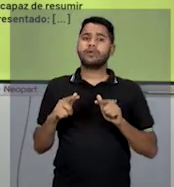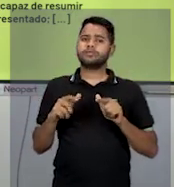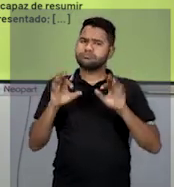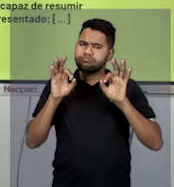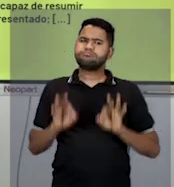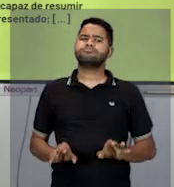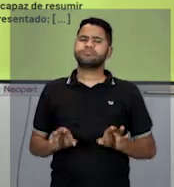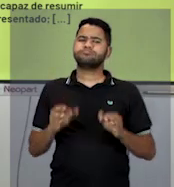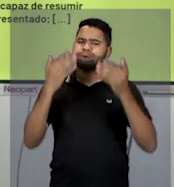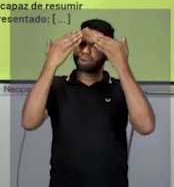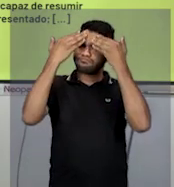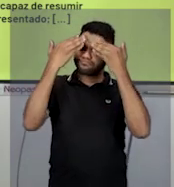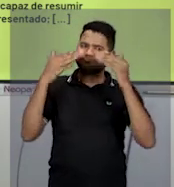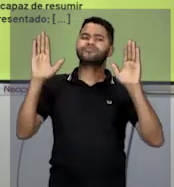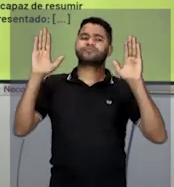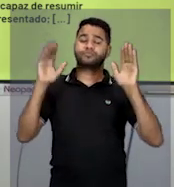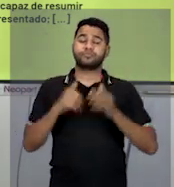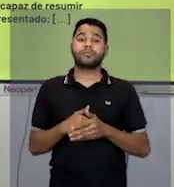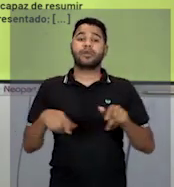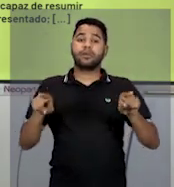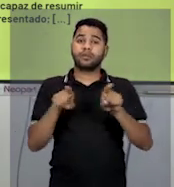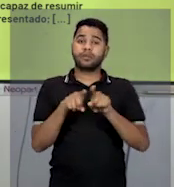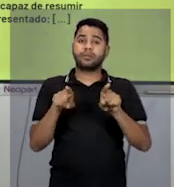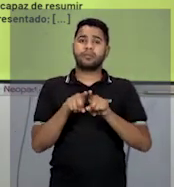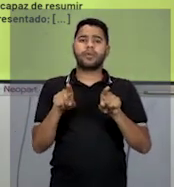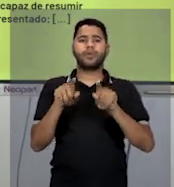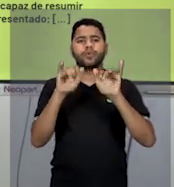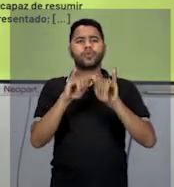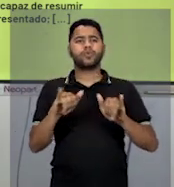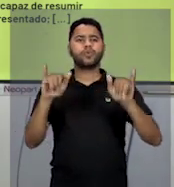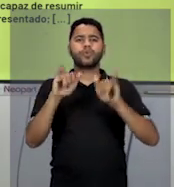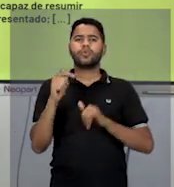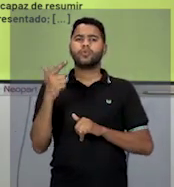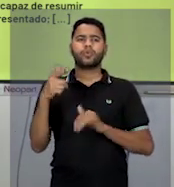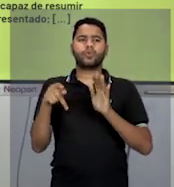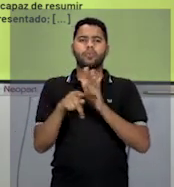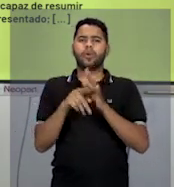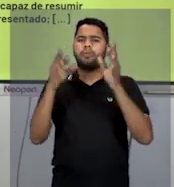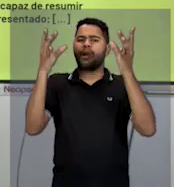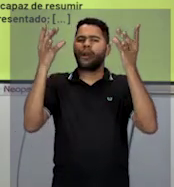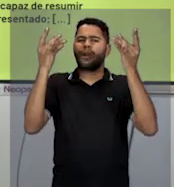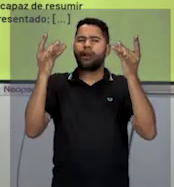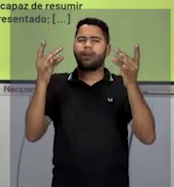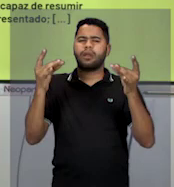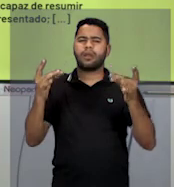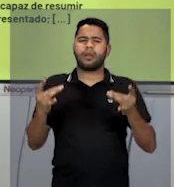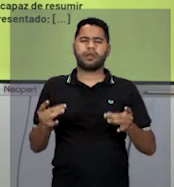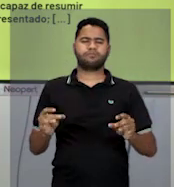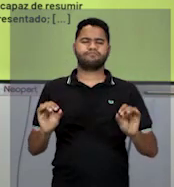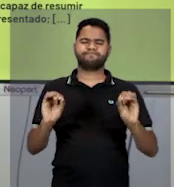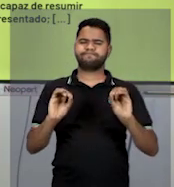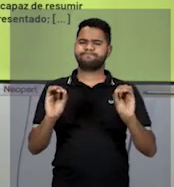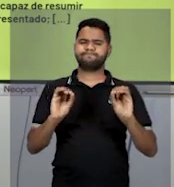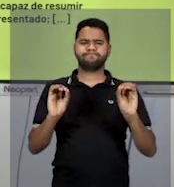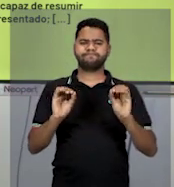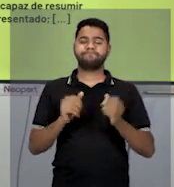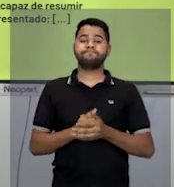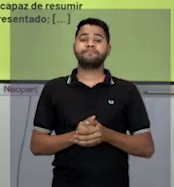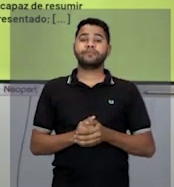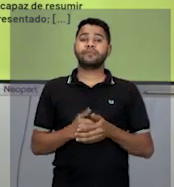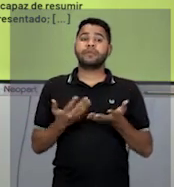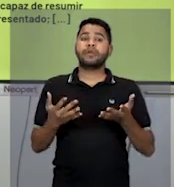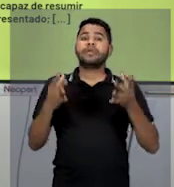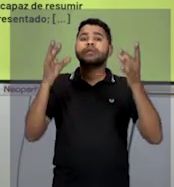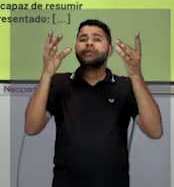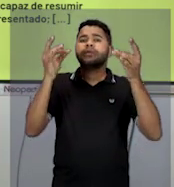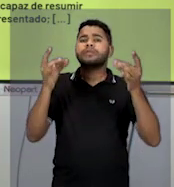objetiva. Nós vamos ver que a notícia também não vai ter excessos de detalhes. Todos os detalhes que aparecem